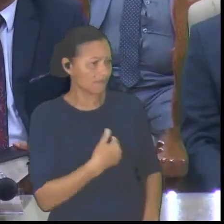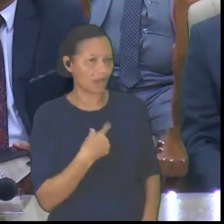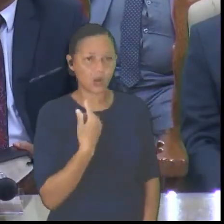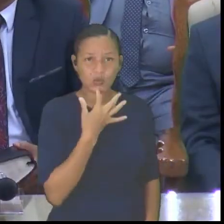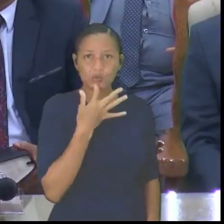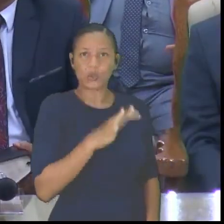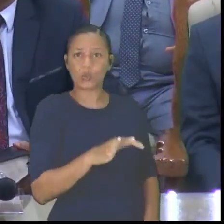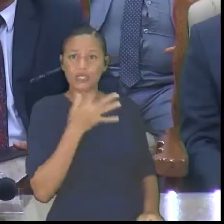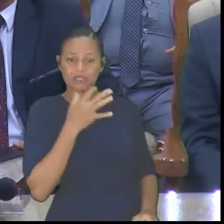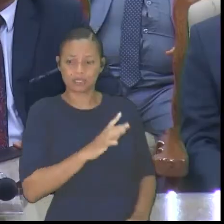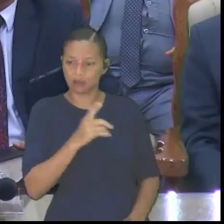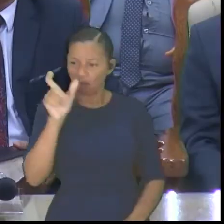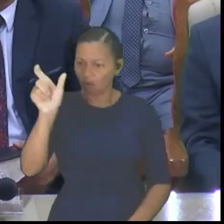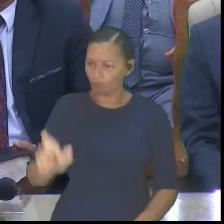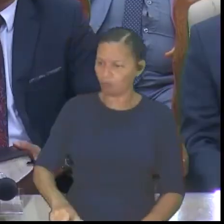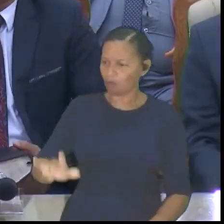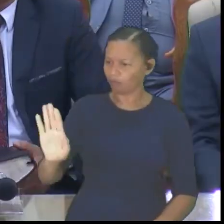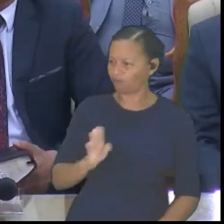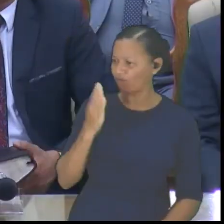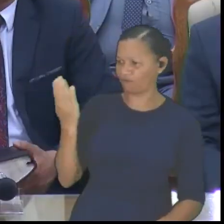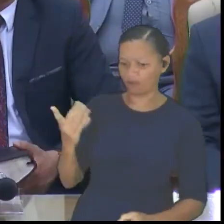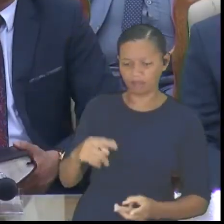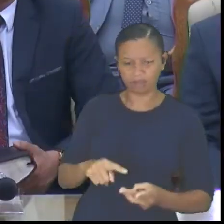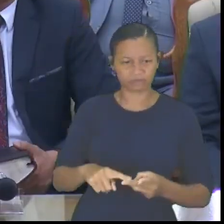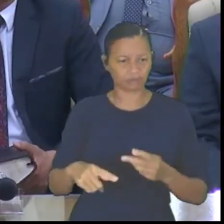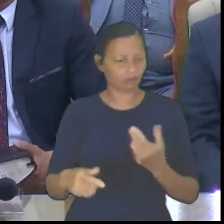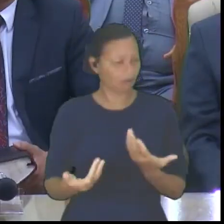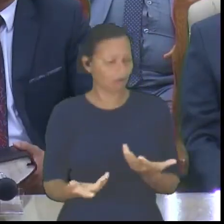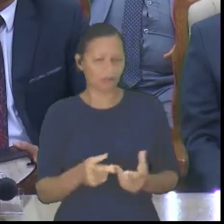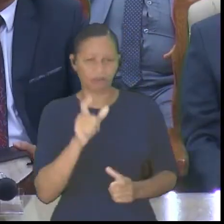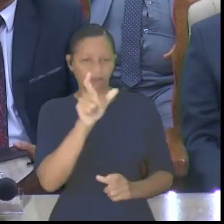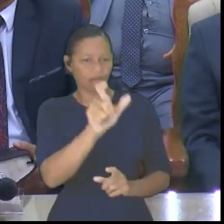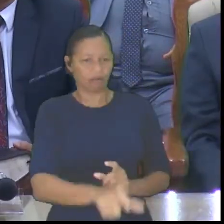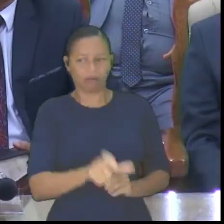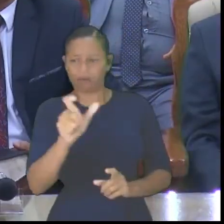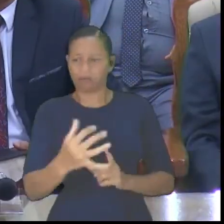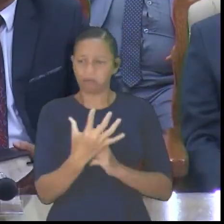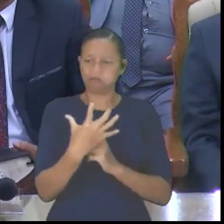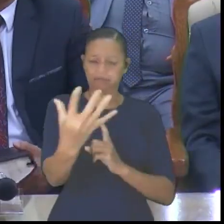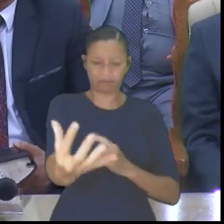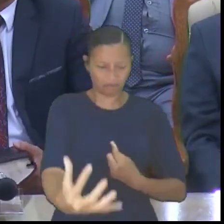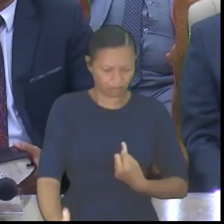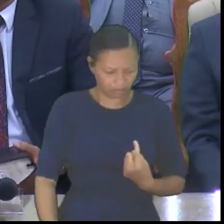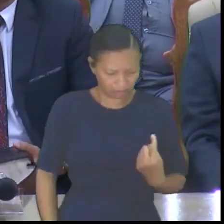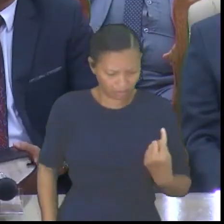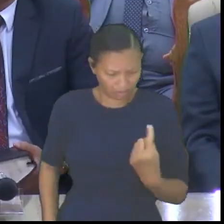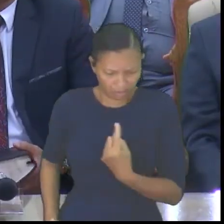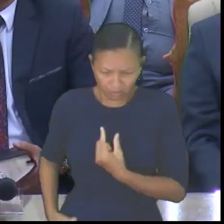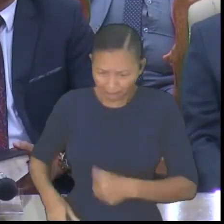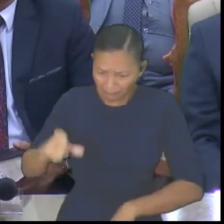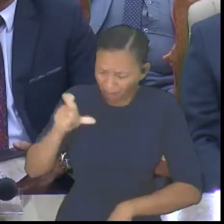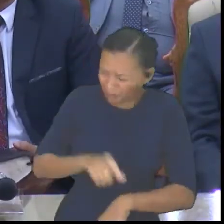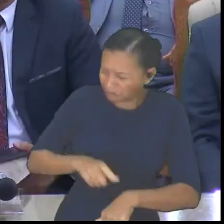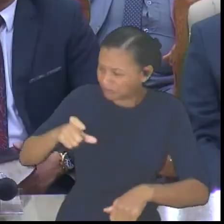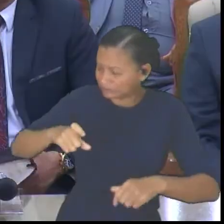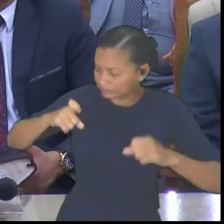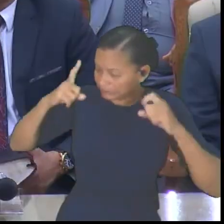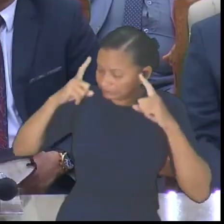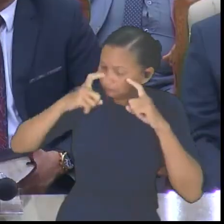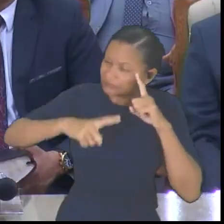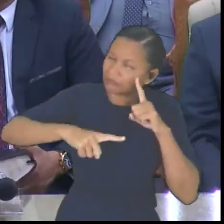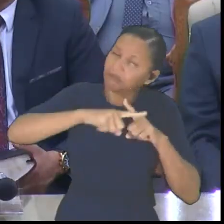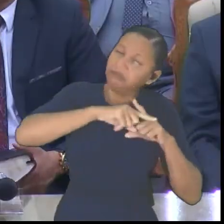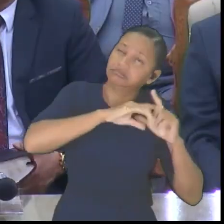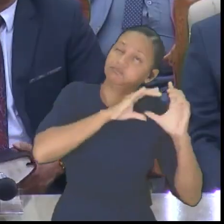outro que o traiu, e os demais que os abandonaram no pior momento da sua vida, a